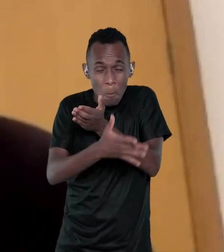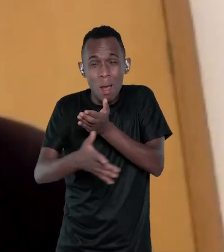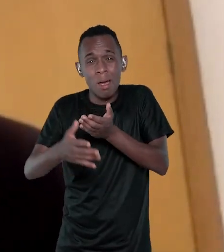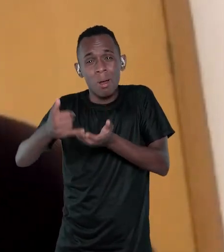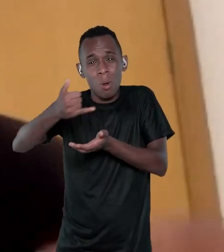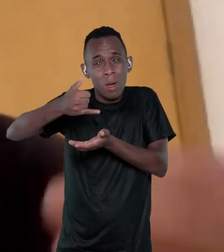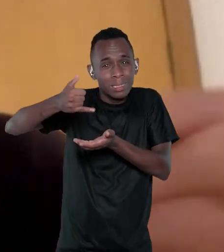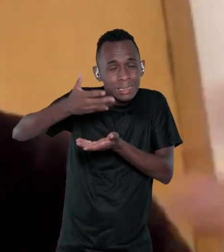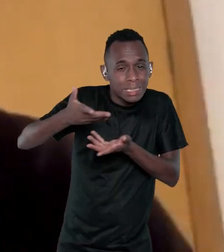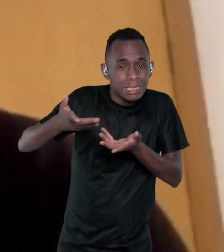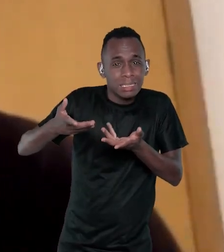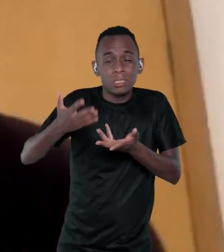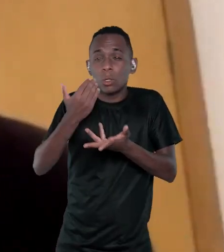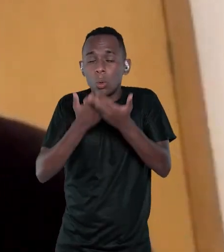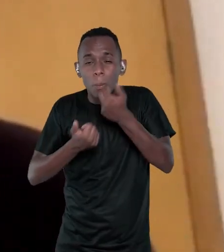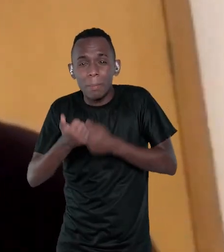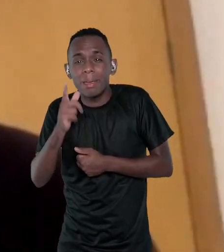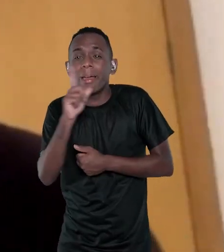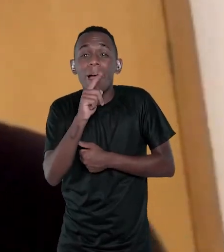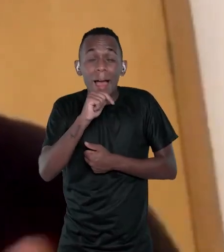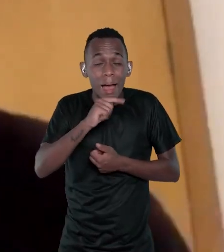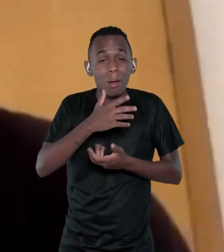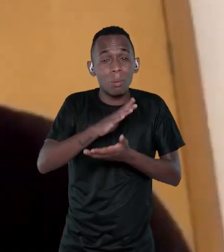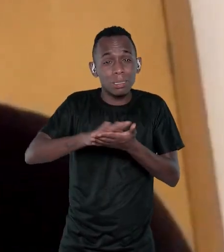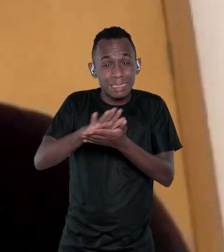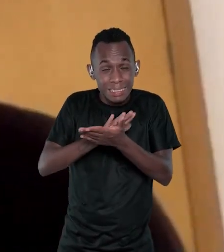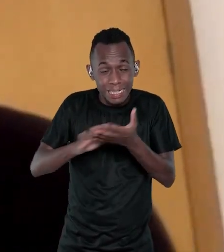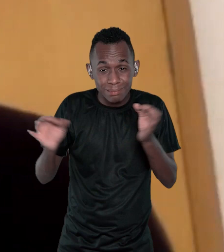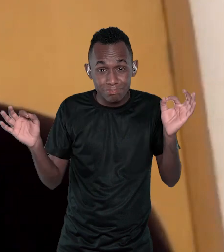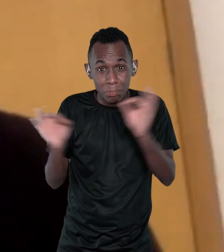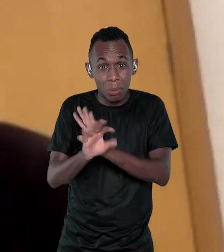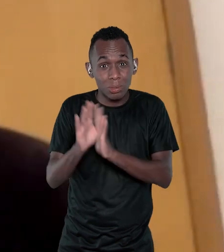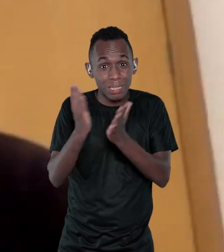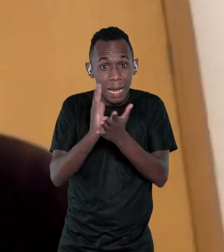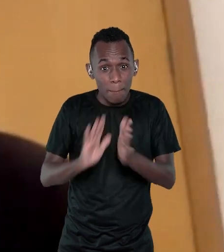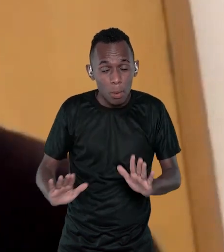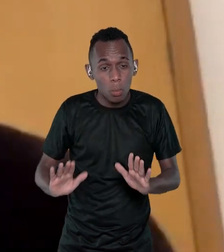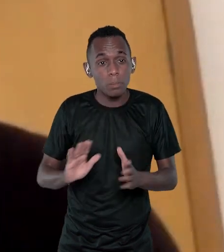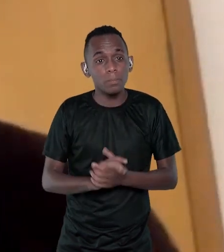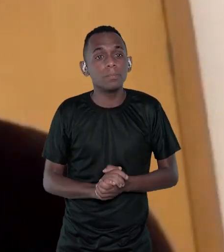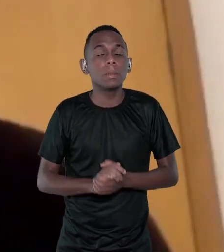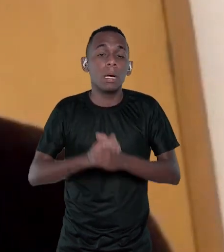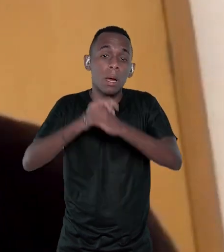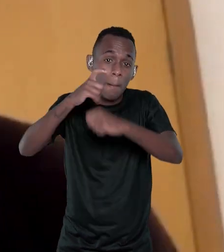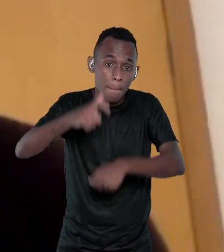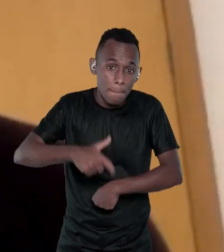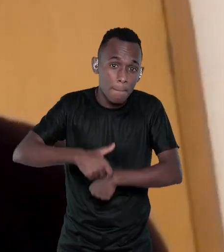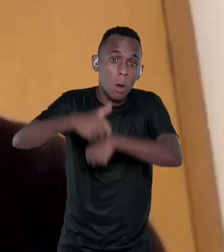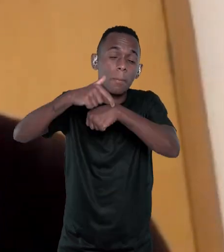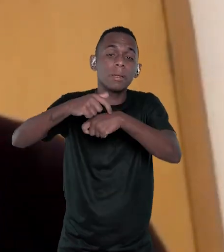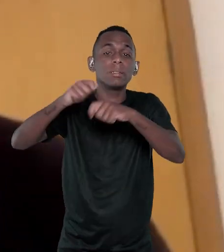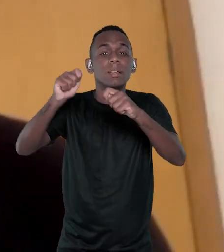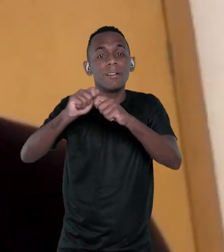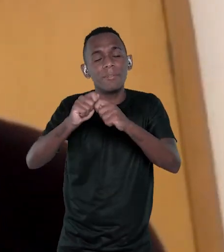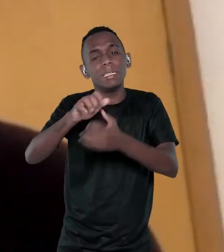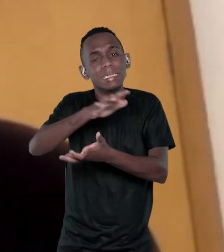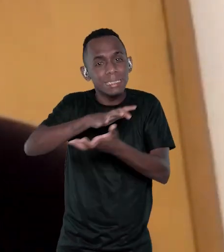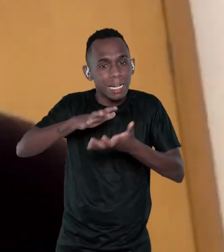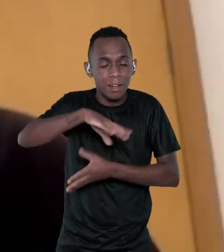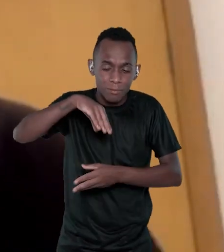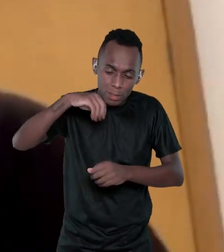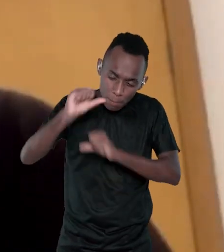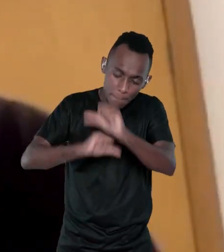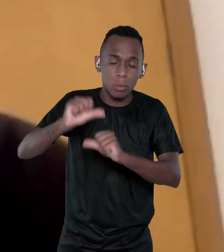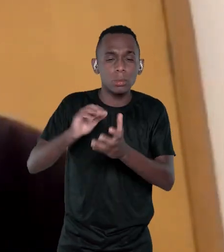acabou azeite, acabou comida, acabou água e tudo, que foi aonde, quando eles fizeram esse